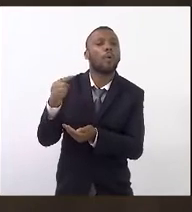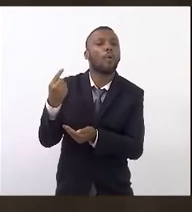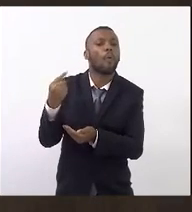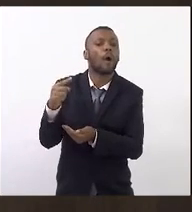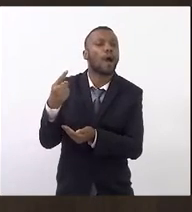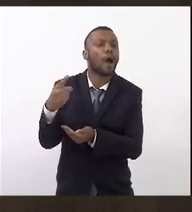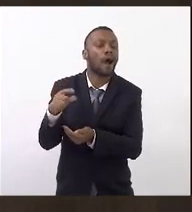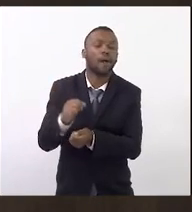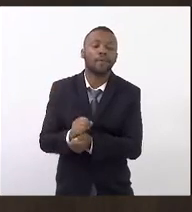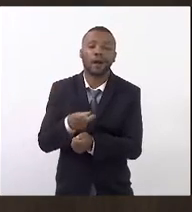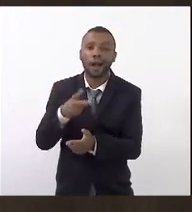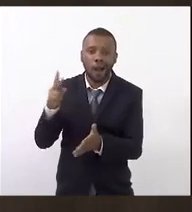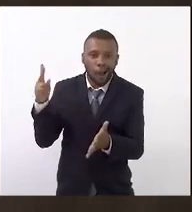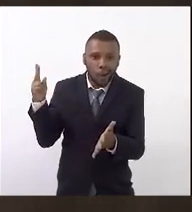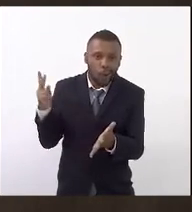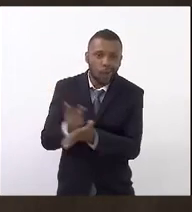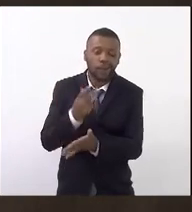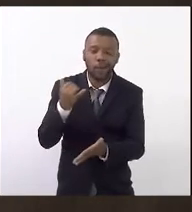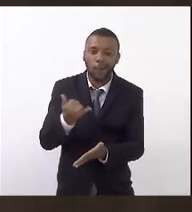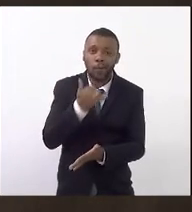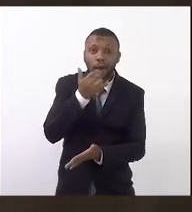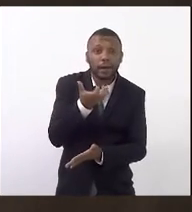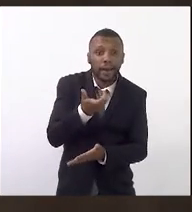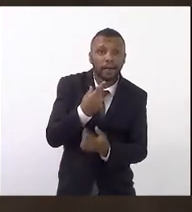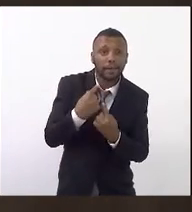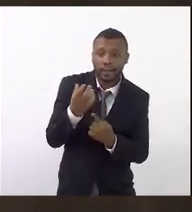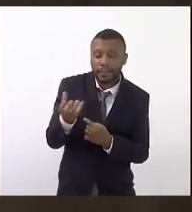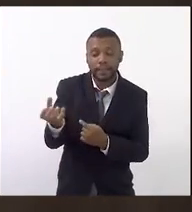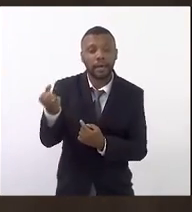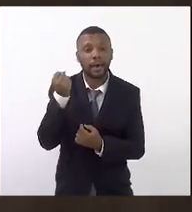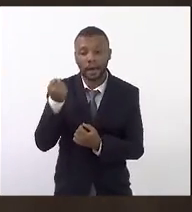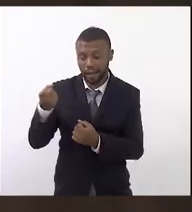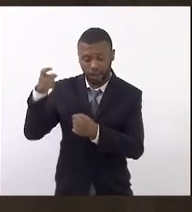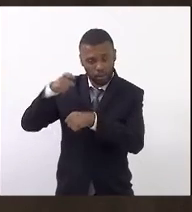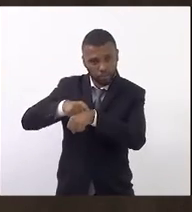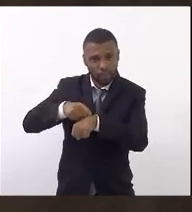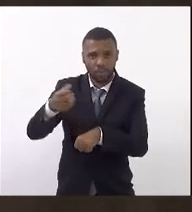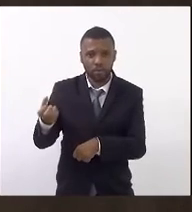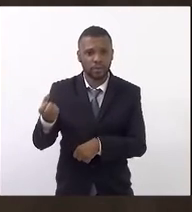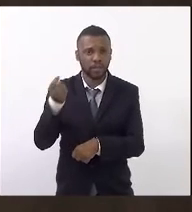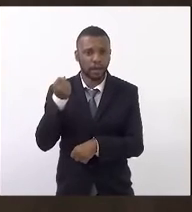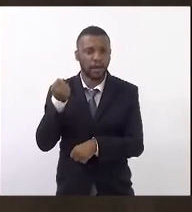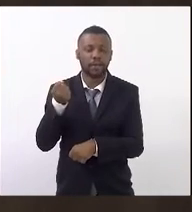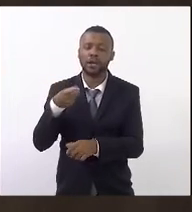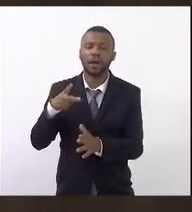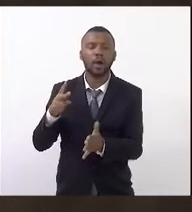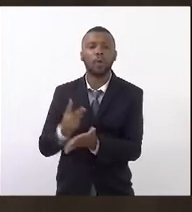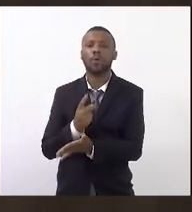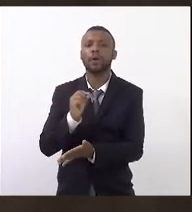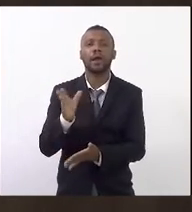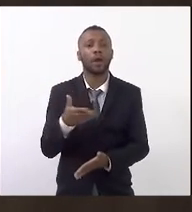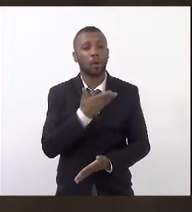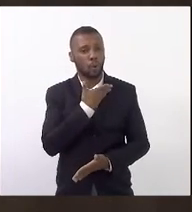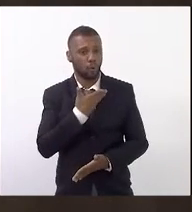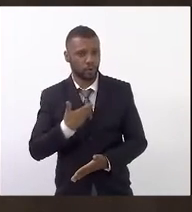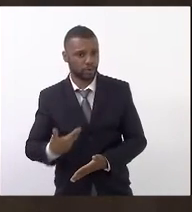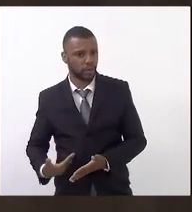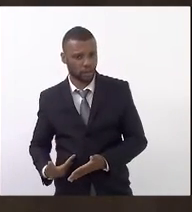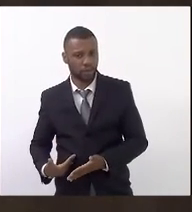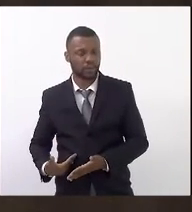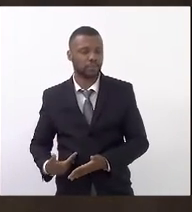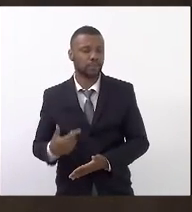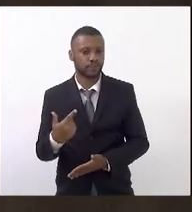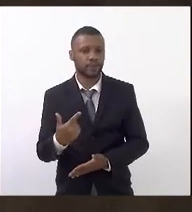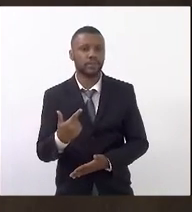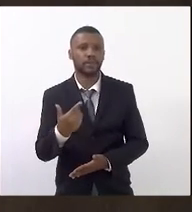a calamidade, ele quer sacar. Na hora que ele fosse sacar, o Estado, senhor presidente, entrava